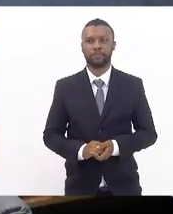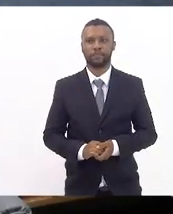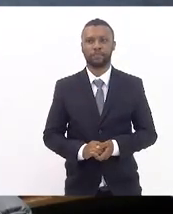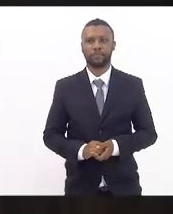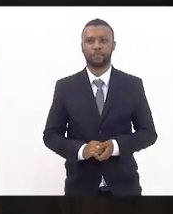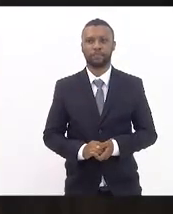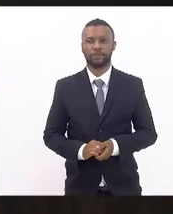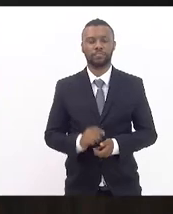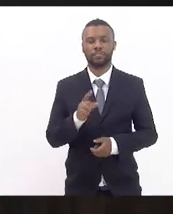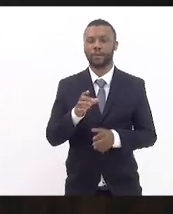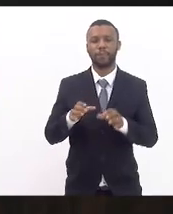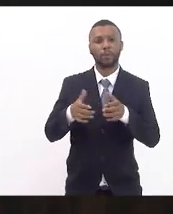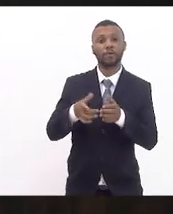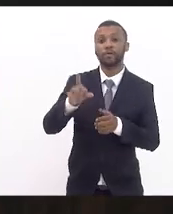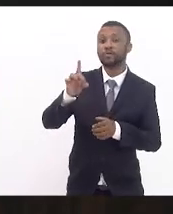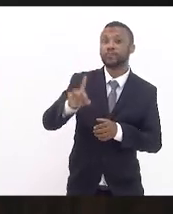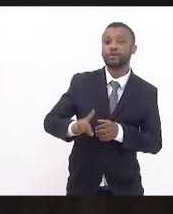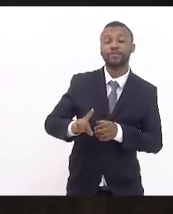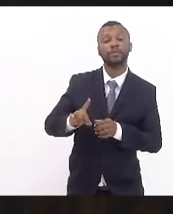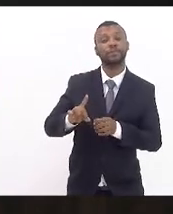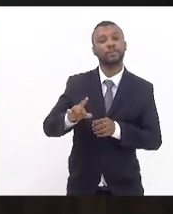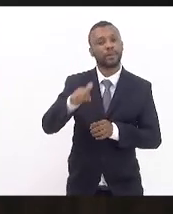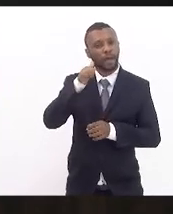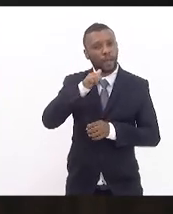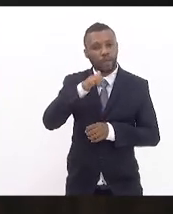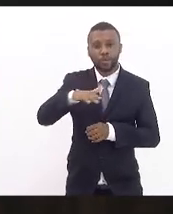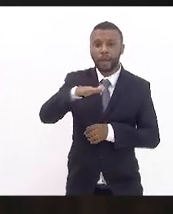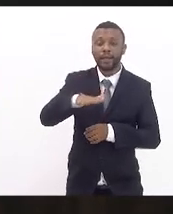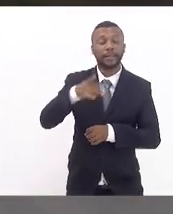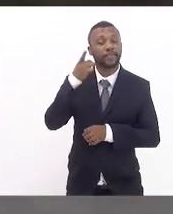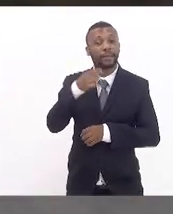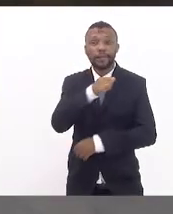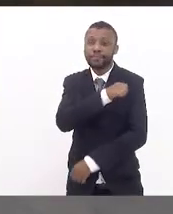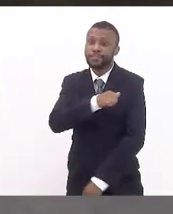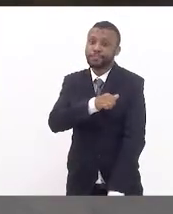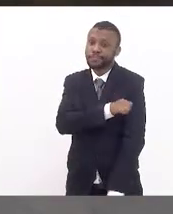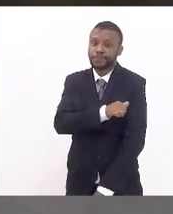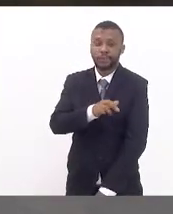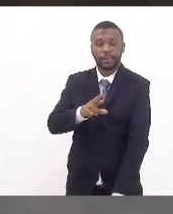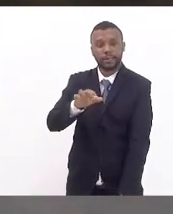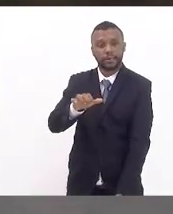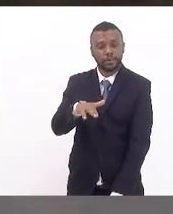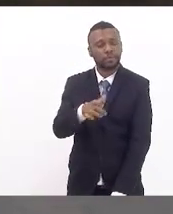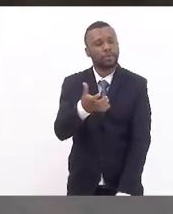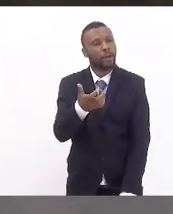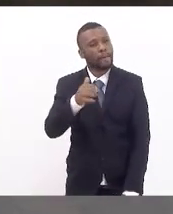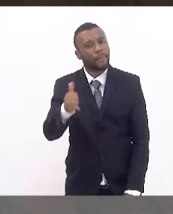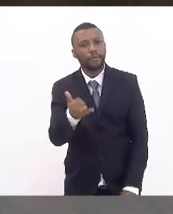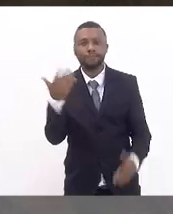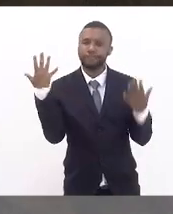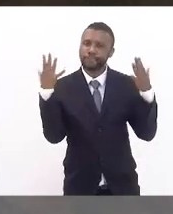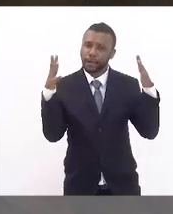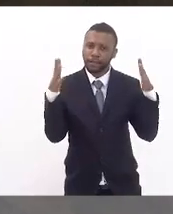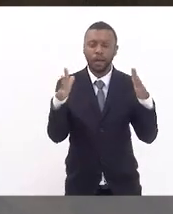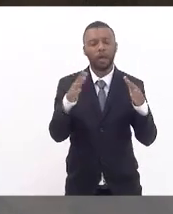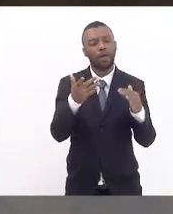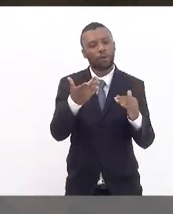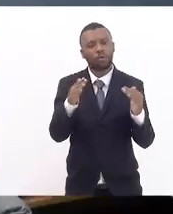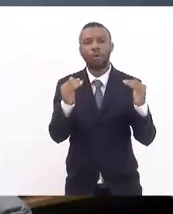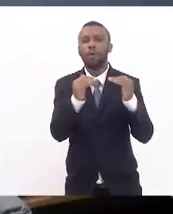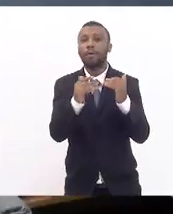Pela Comissão de Defesa do Direito das Mulheres, deputada enfermeira Regiane. Parabenizando a deputada Marta Rocha, o parecer é